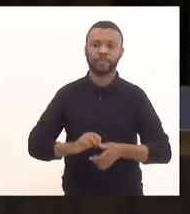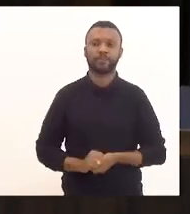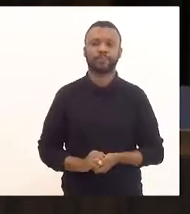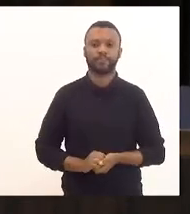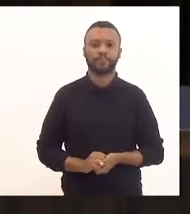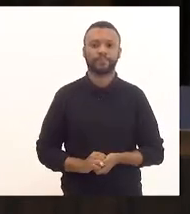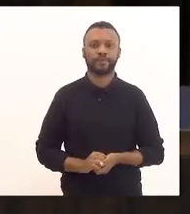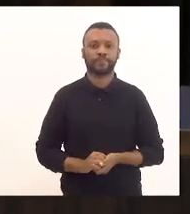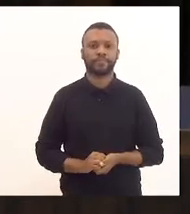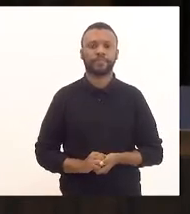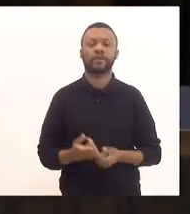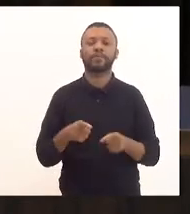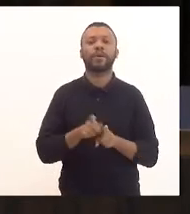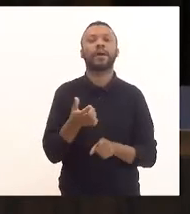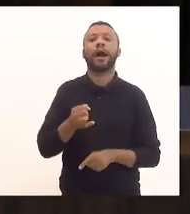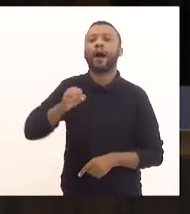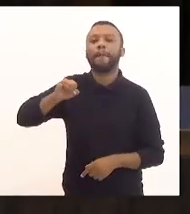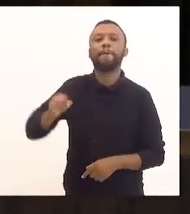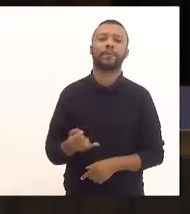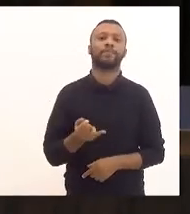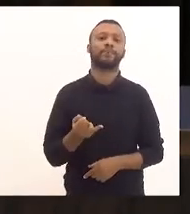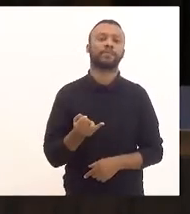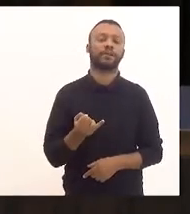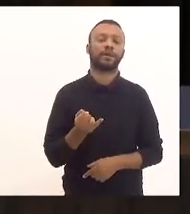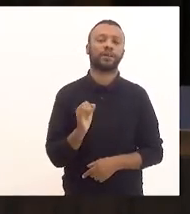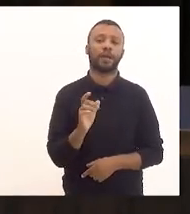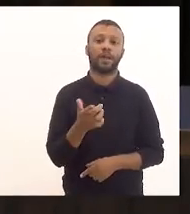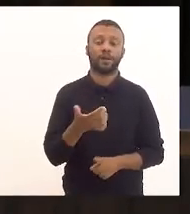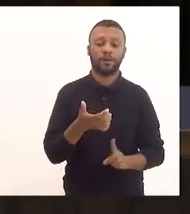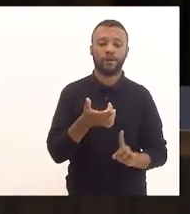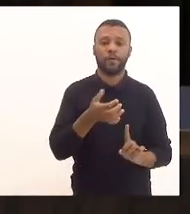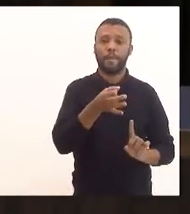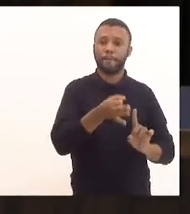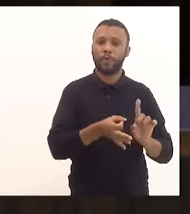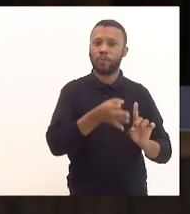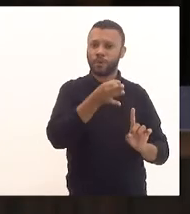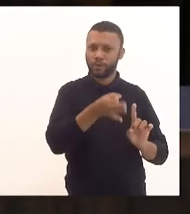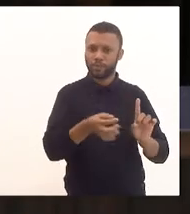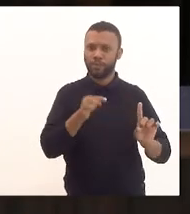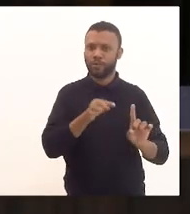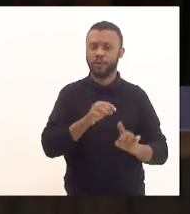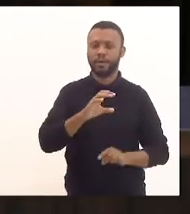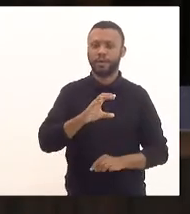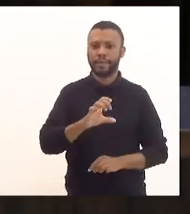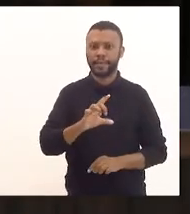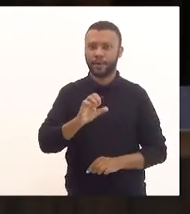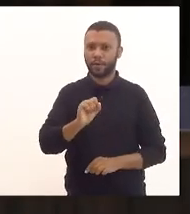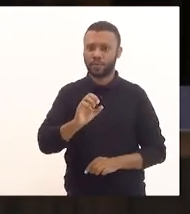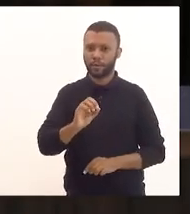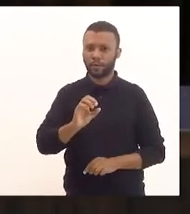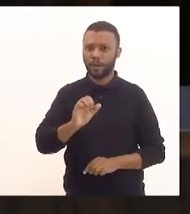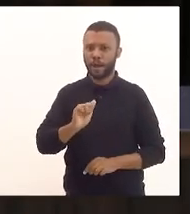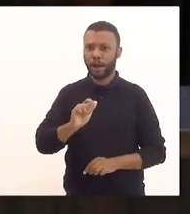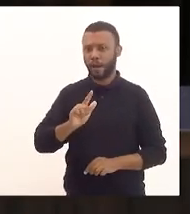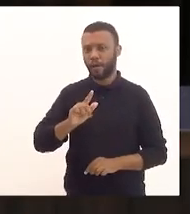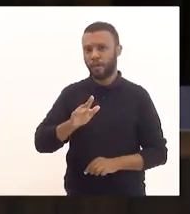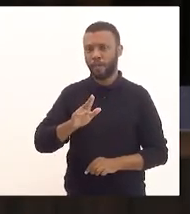eu queria aqui saudar o procurador da república Celso Albuquerque seja bem-vindo